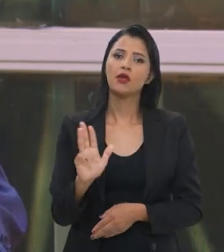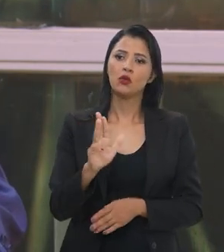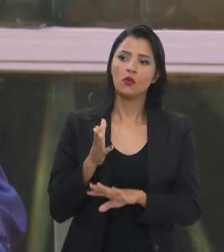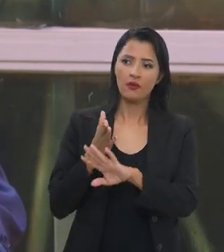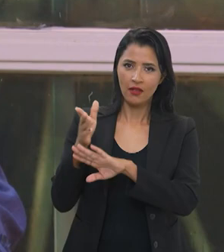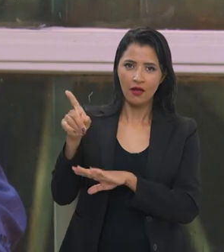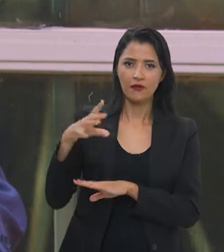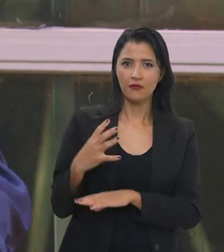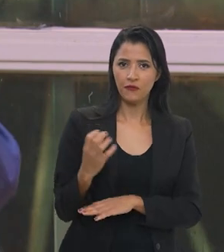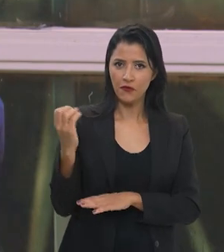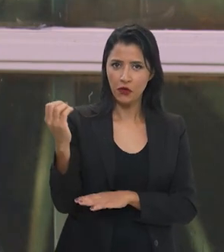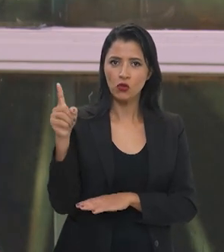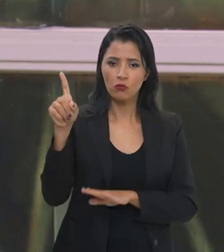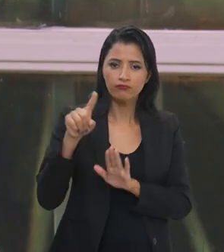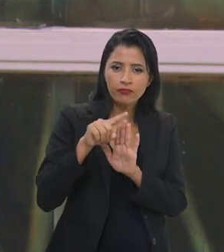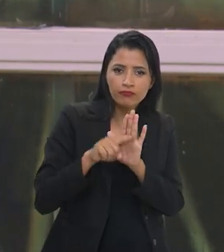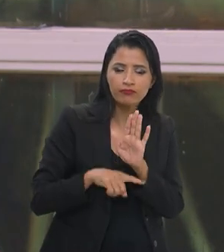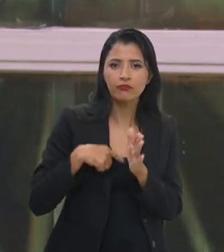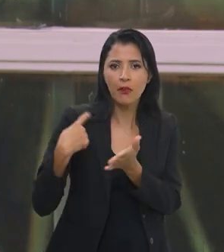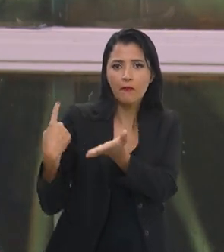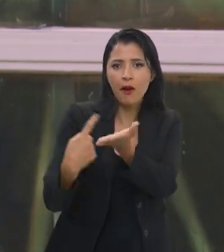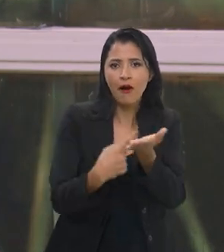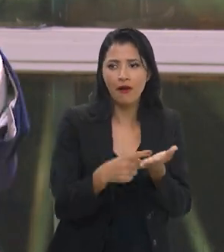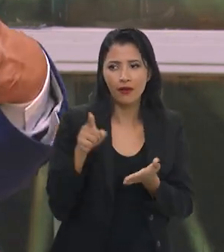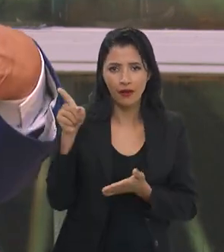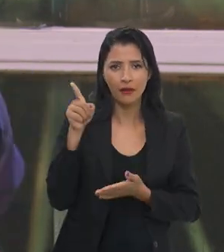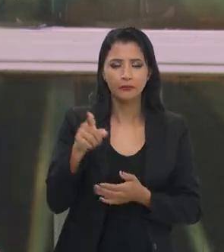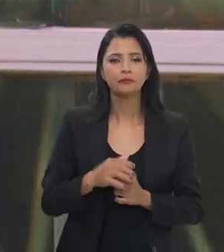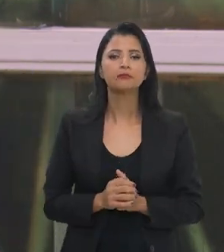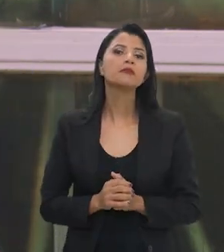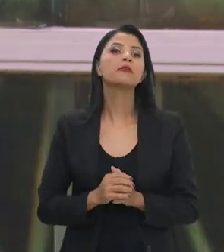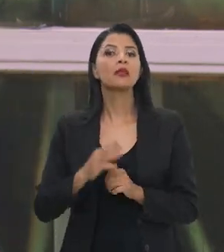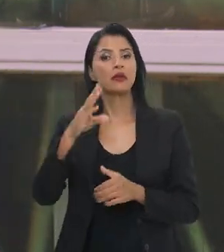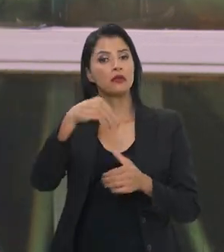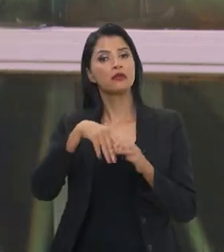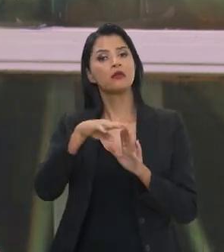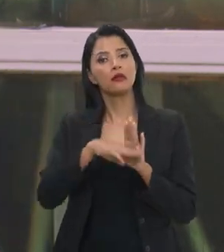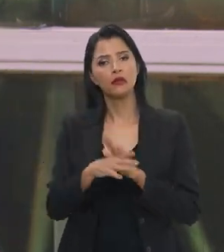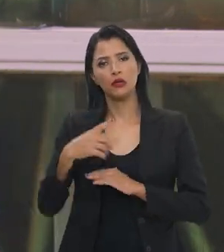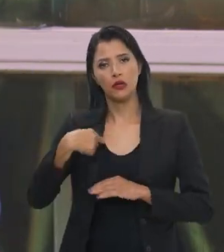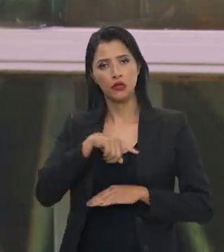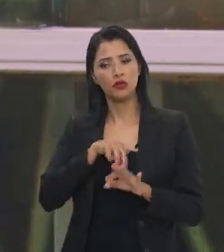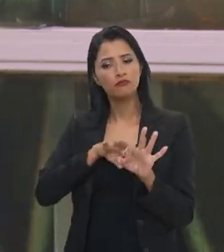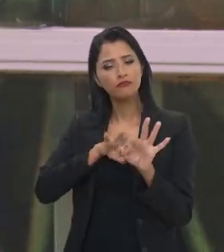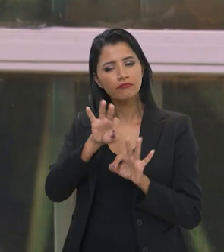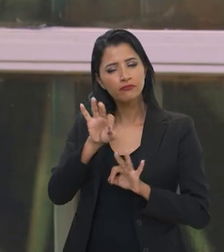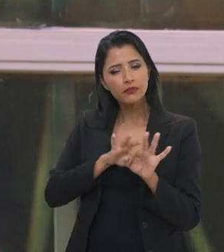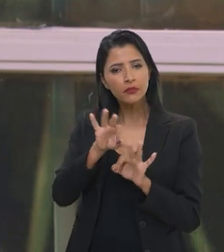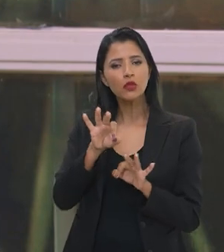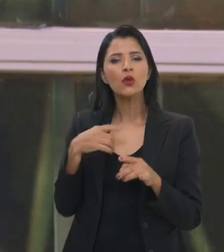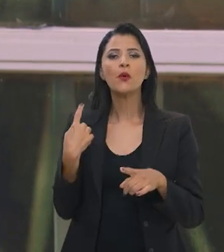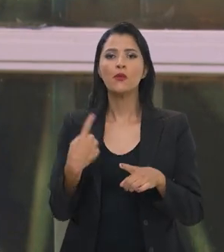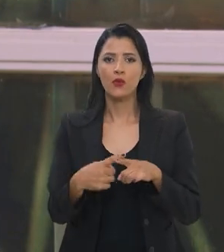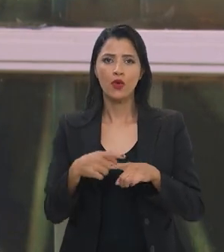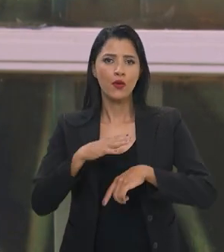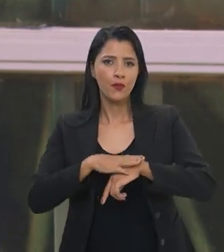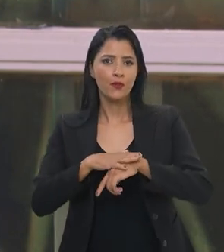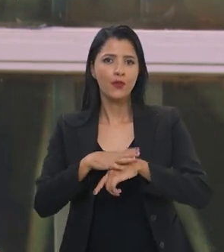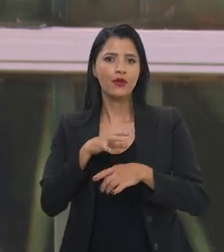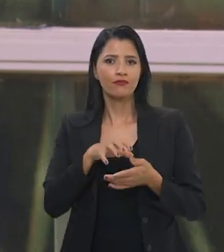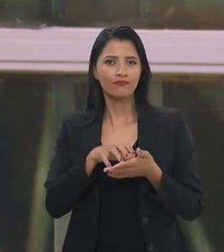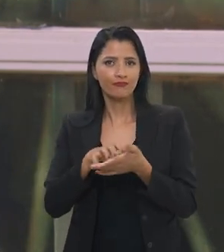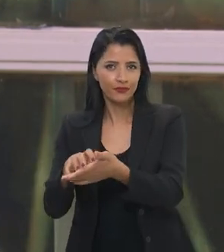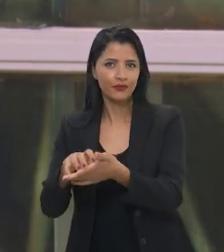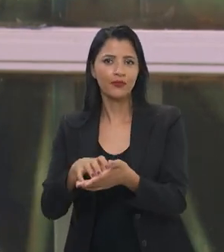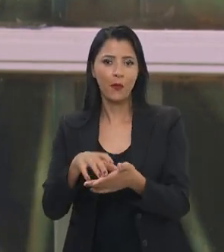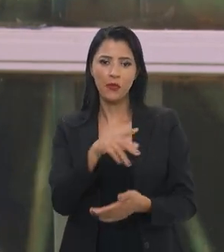tá fazendo uma agenda aliás nessa agenda a gente aqui tratou de uma Preparatória porque na